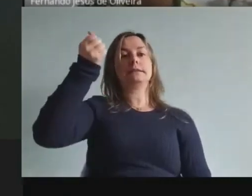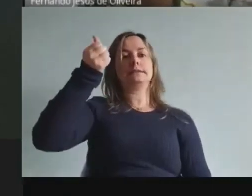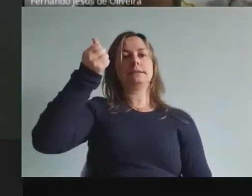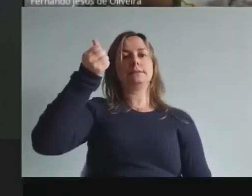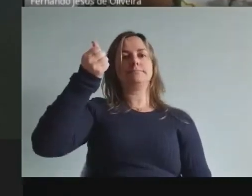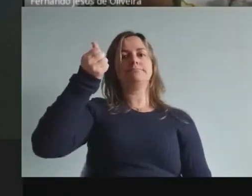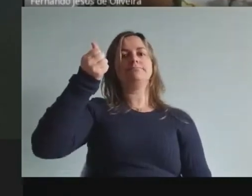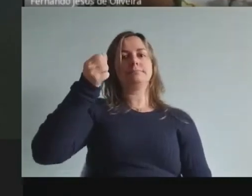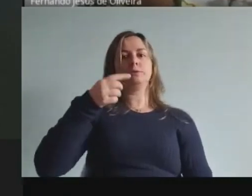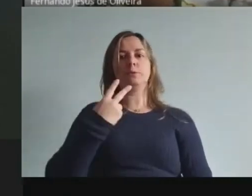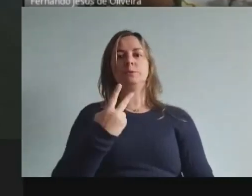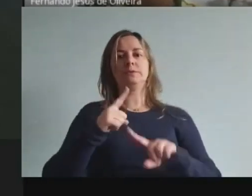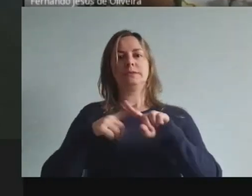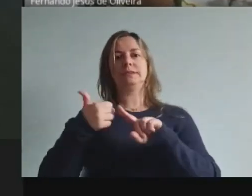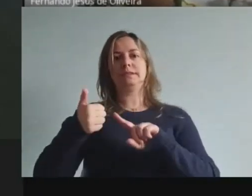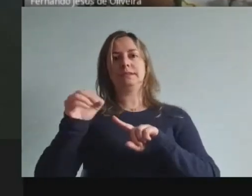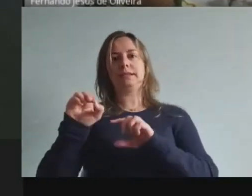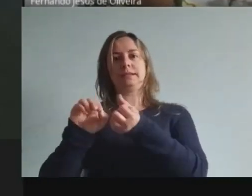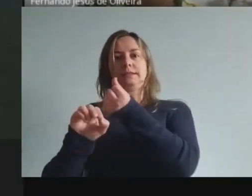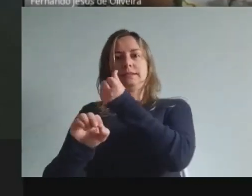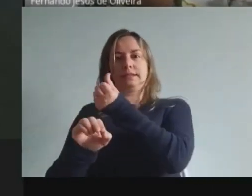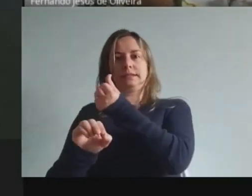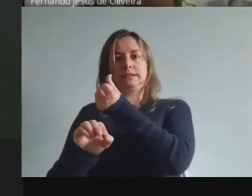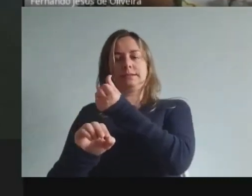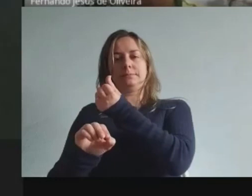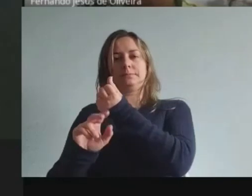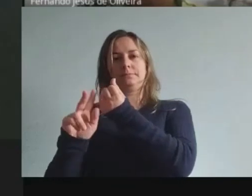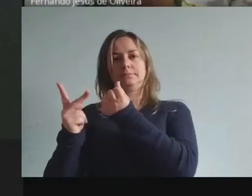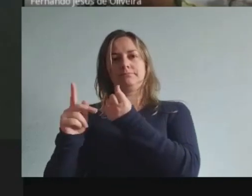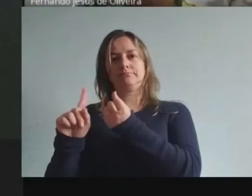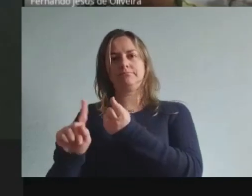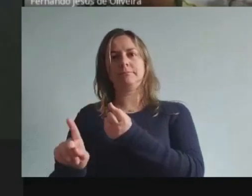sexta hertz. É muito utilizado aí para velocidade de